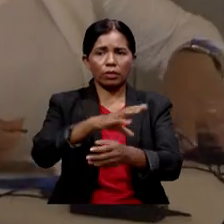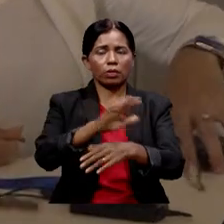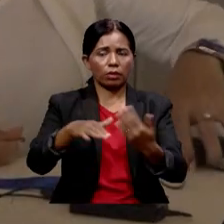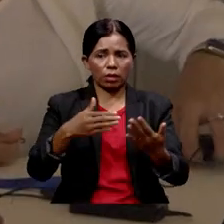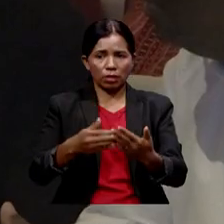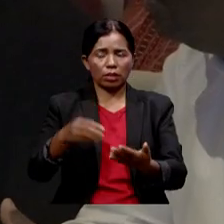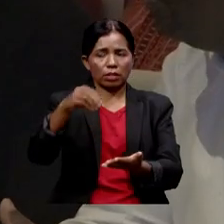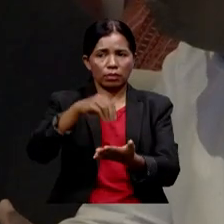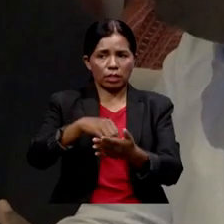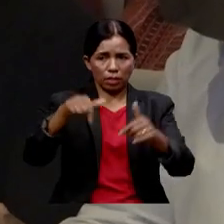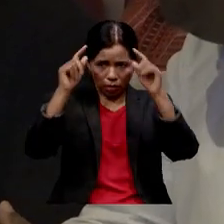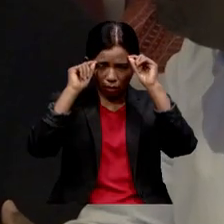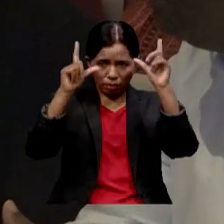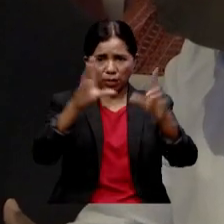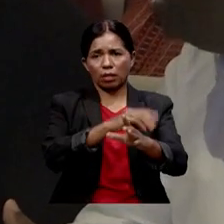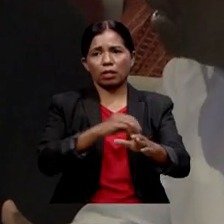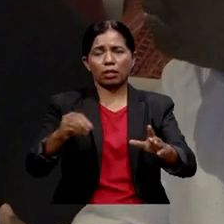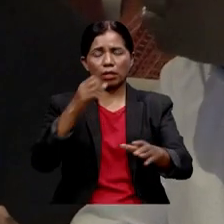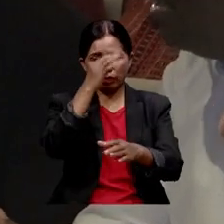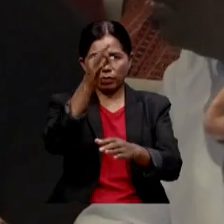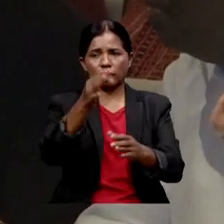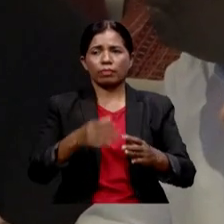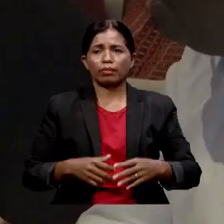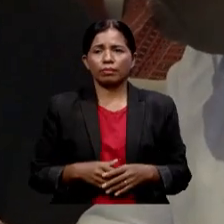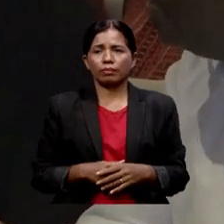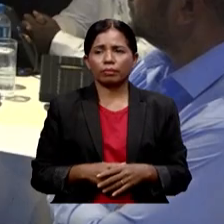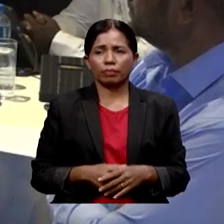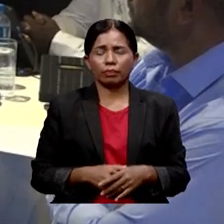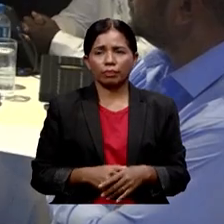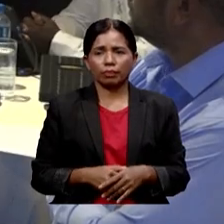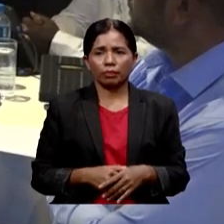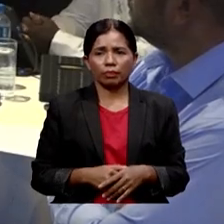é de atuar investir em Timor-Leste e futuro. José Mendes, Dilma Suzeite, Zemen.